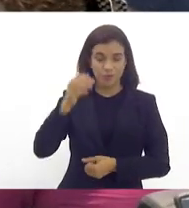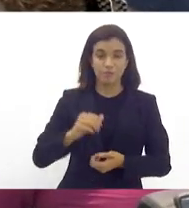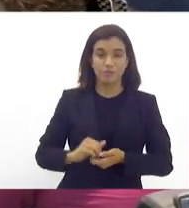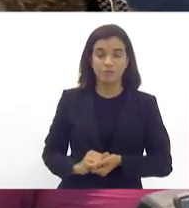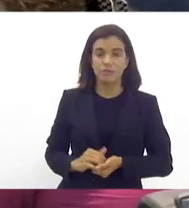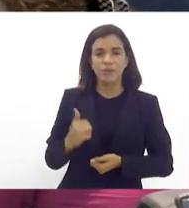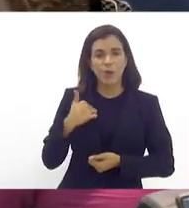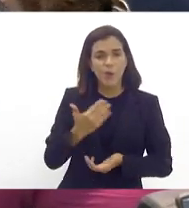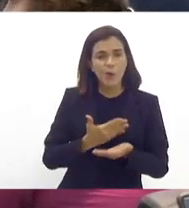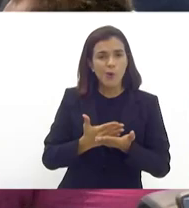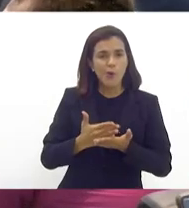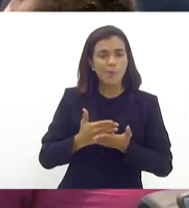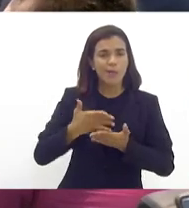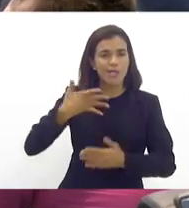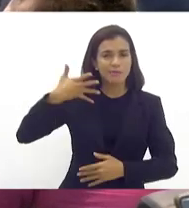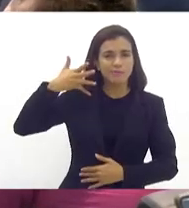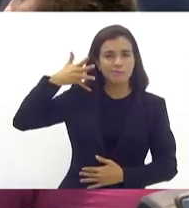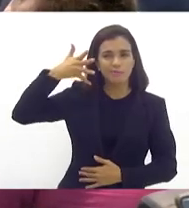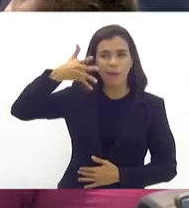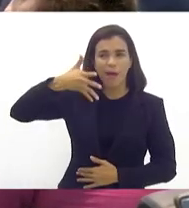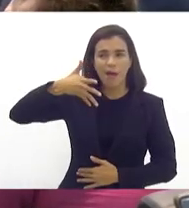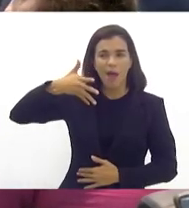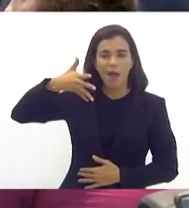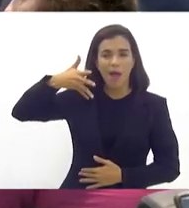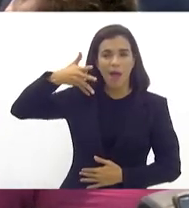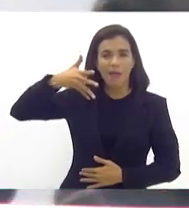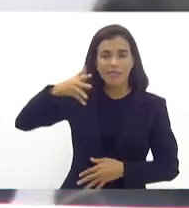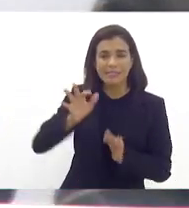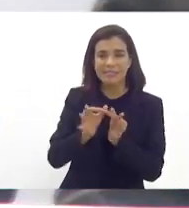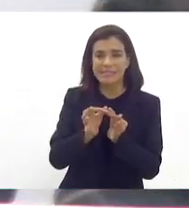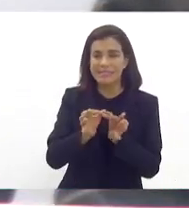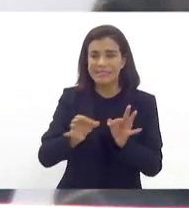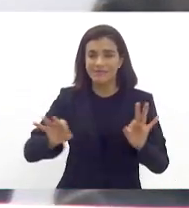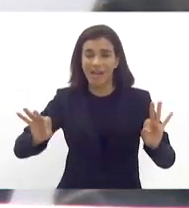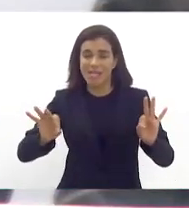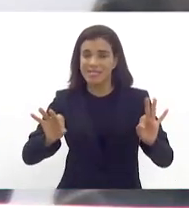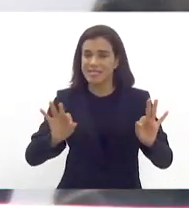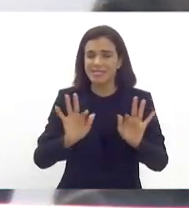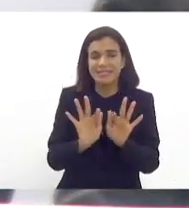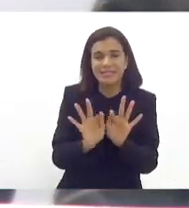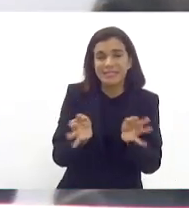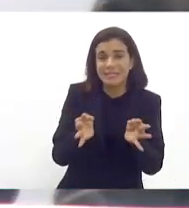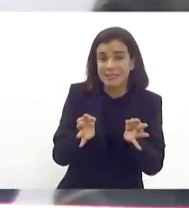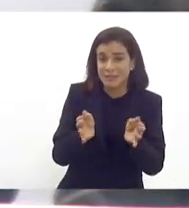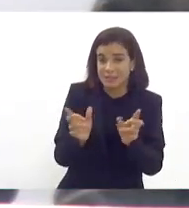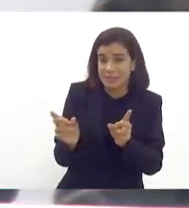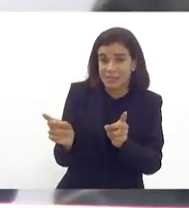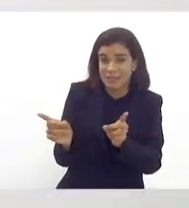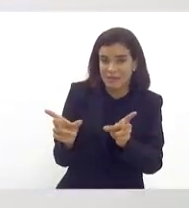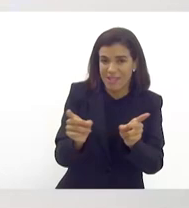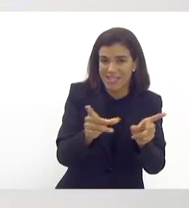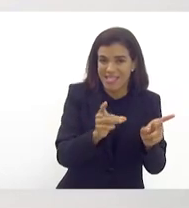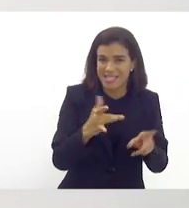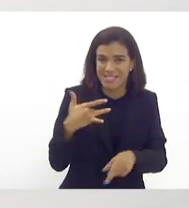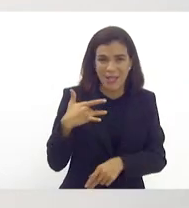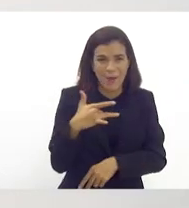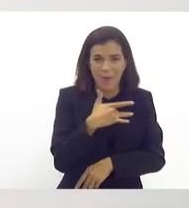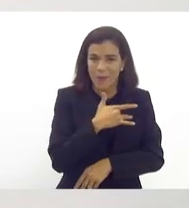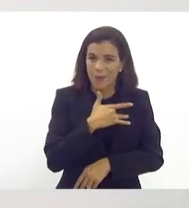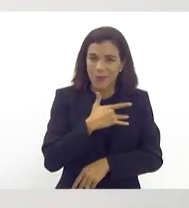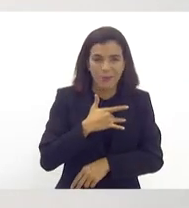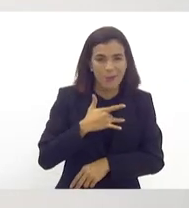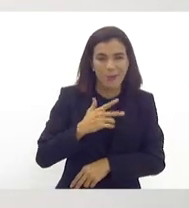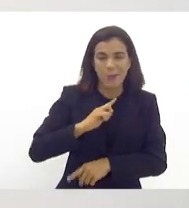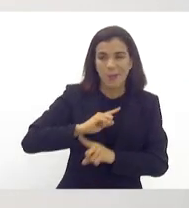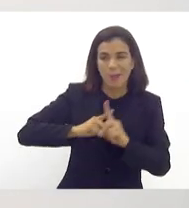começo minha minha fala com uma simples frase saúde não é mercadoria não sou o que tô falando é ministra